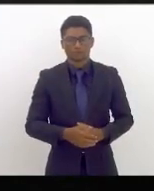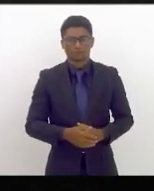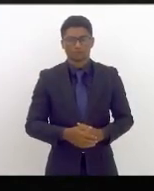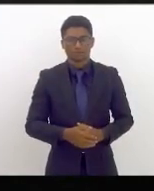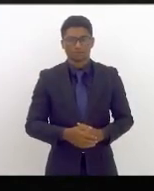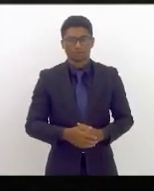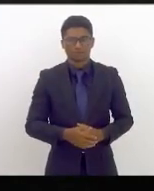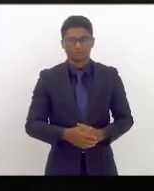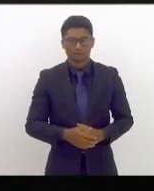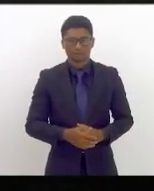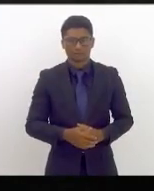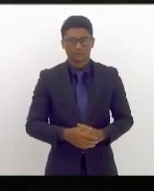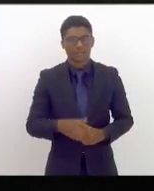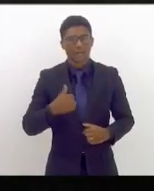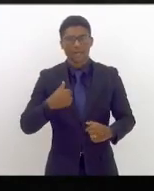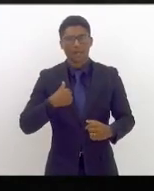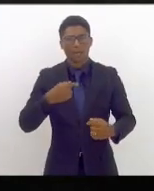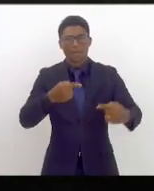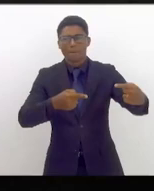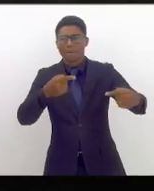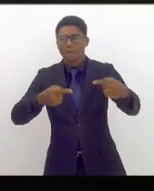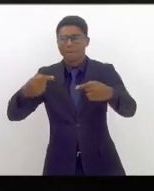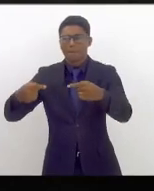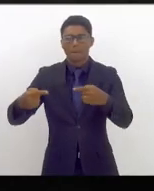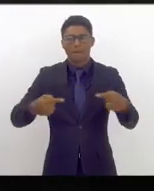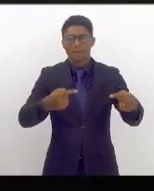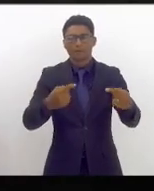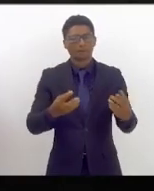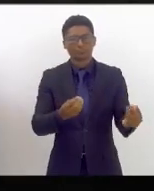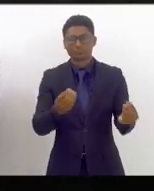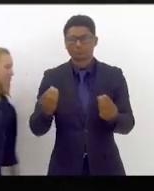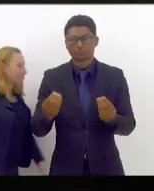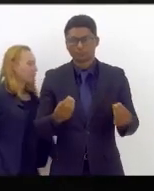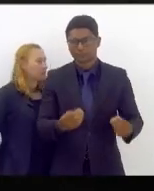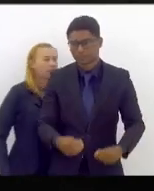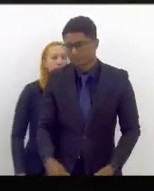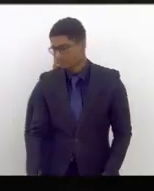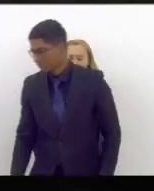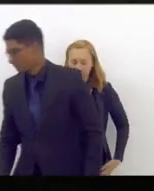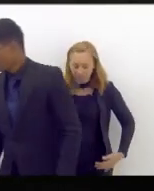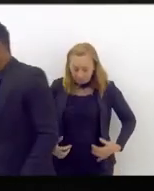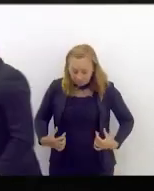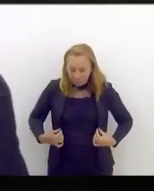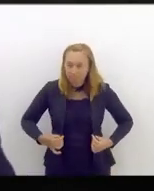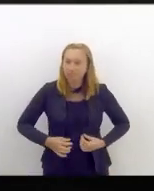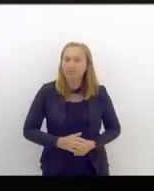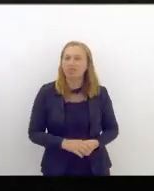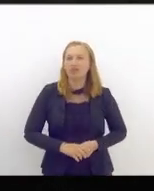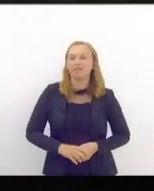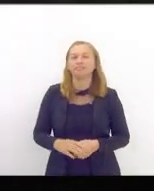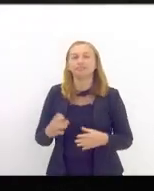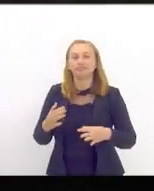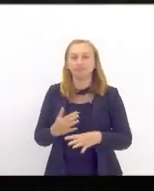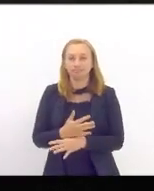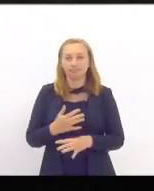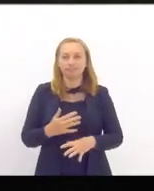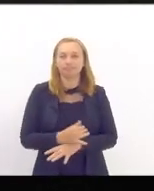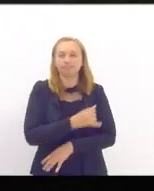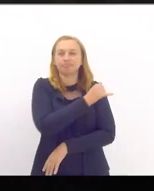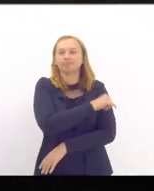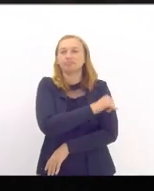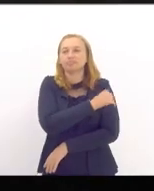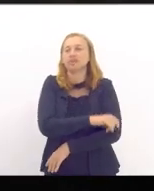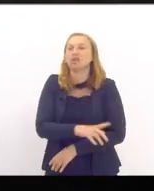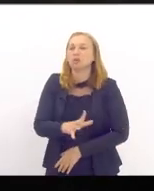olha as discussões que eu participei sobre a cidade do Rio de Janeiro e que